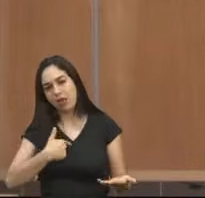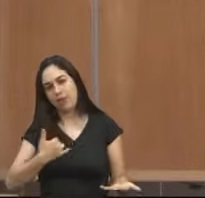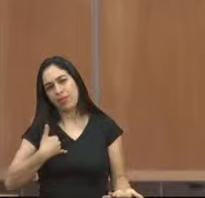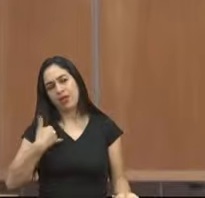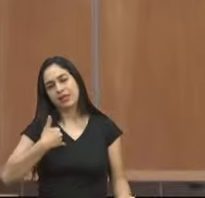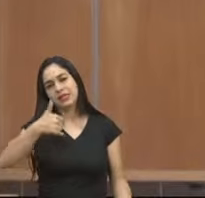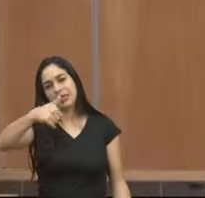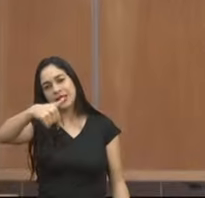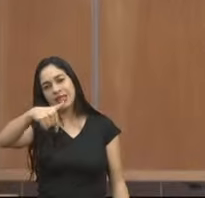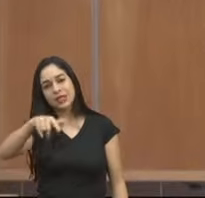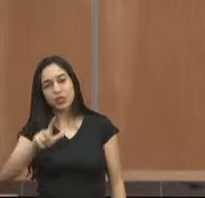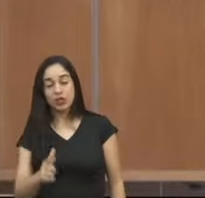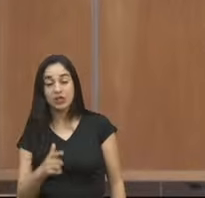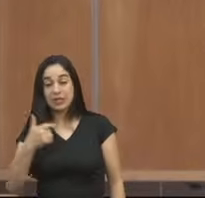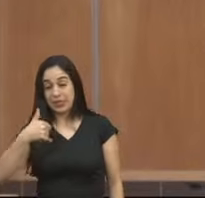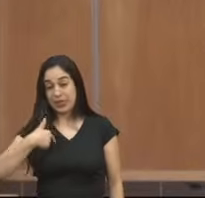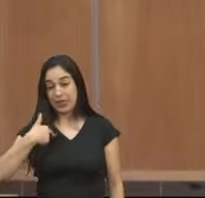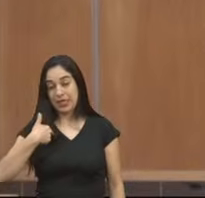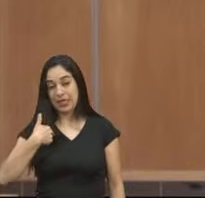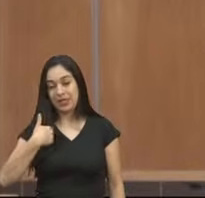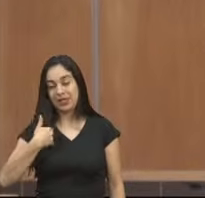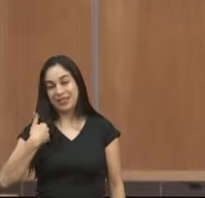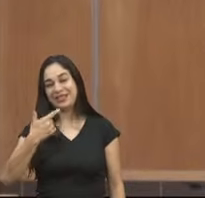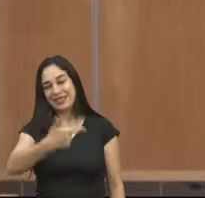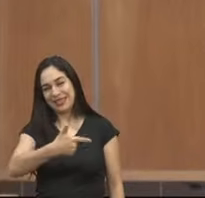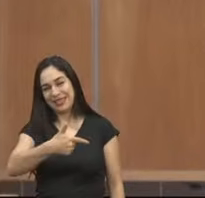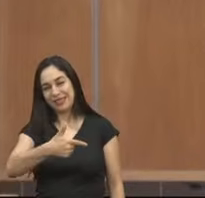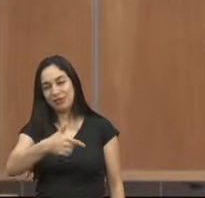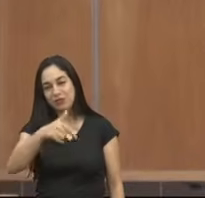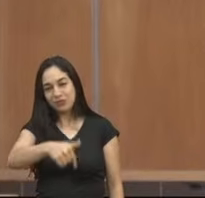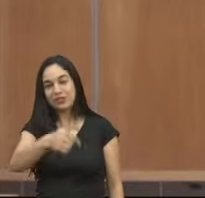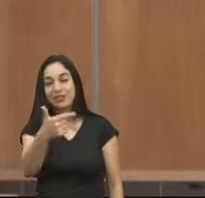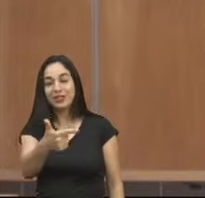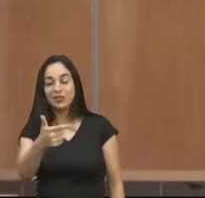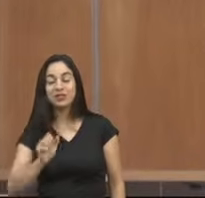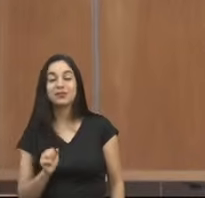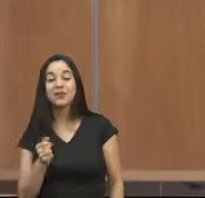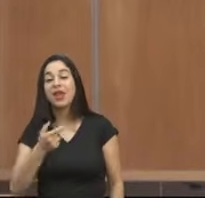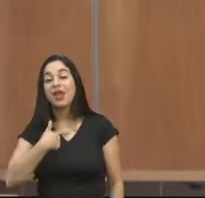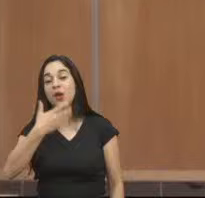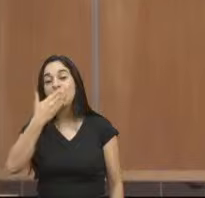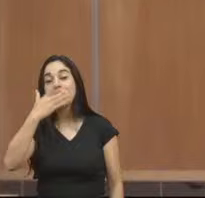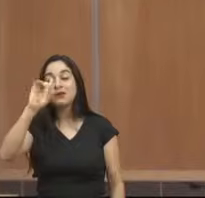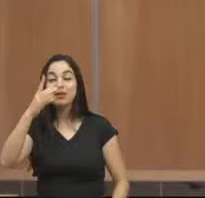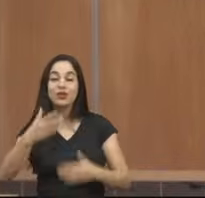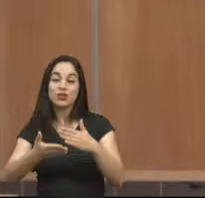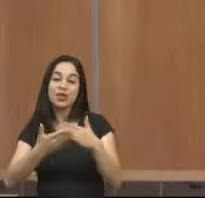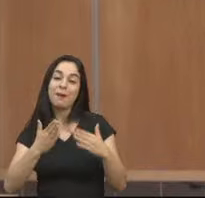anos. Peço para Deus me ajudar a minha saúde.